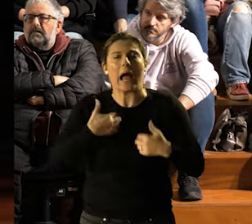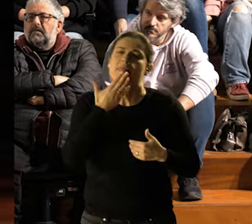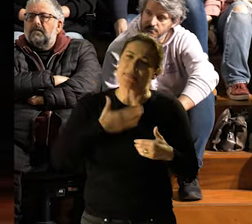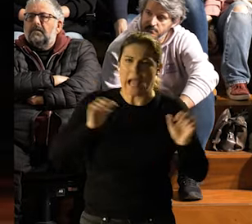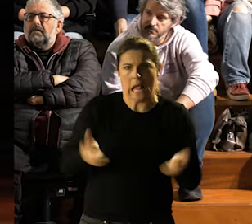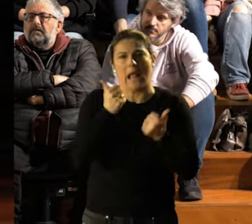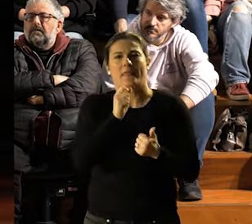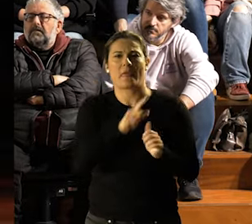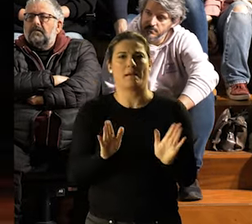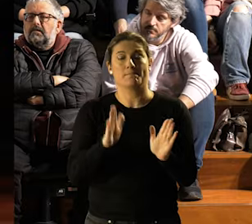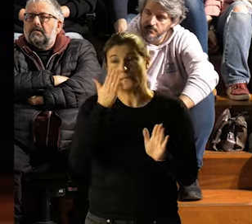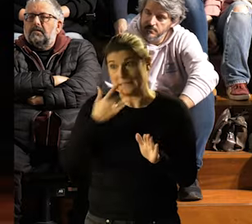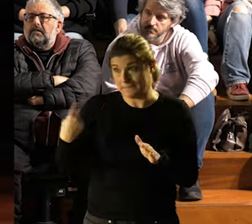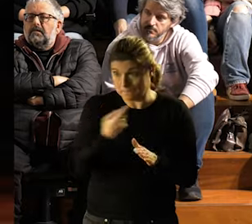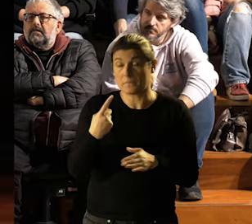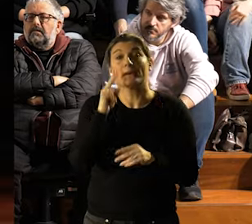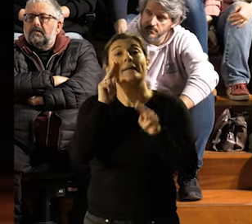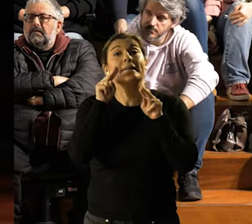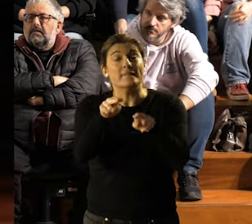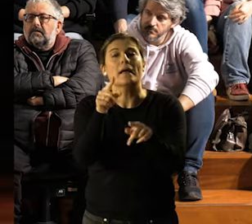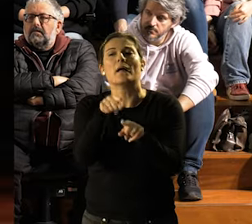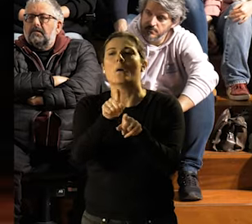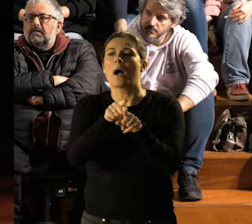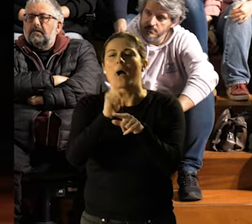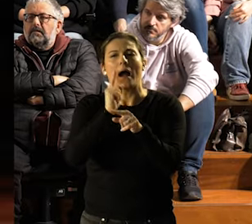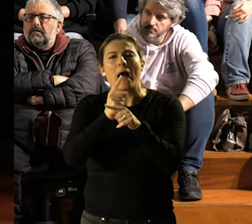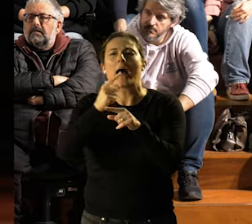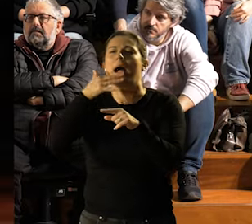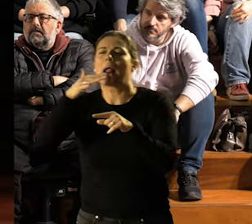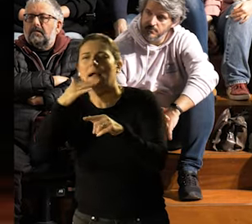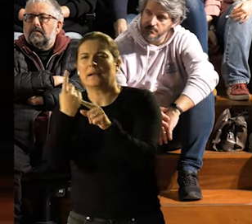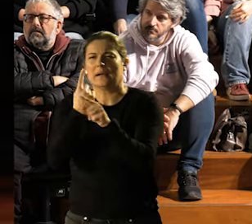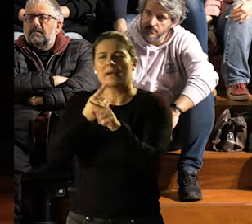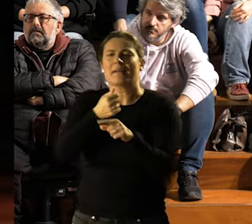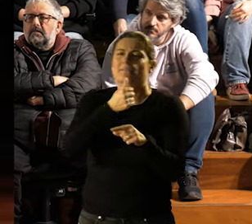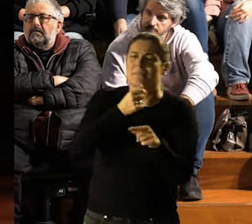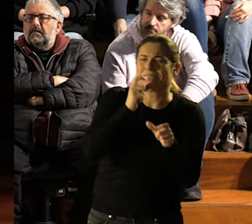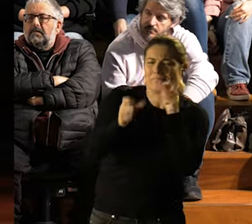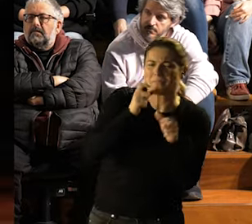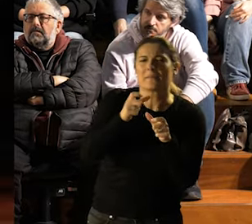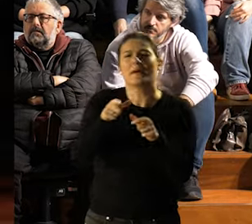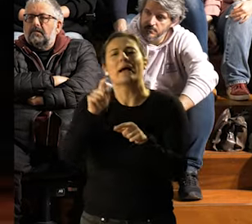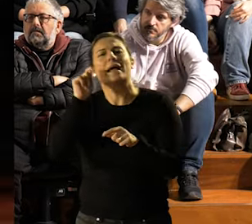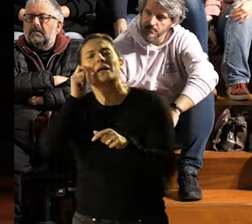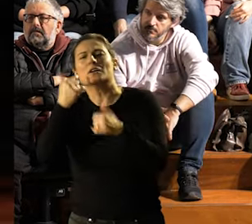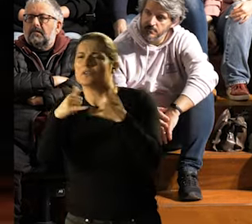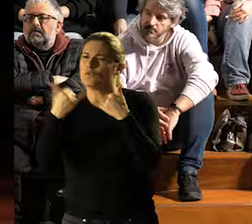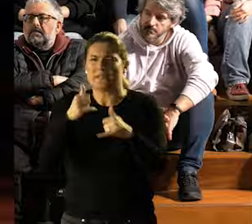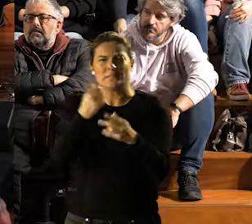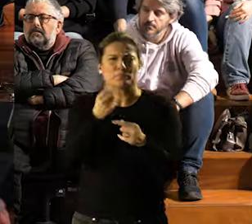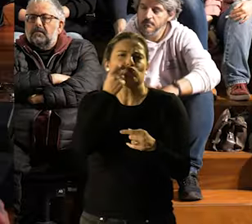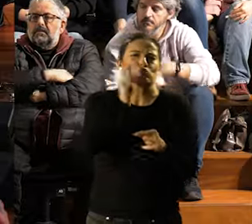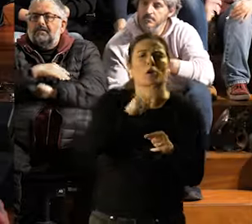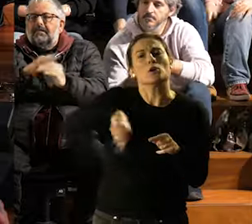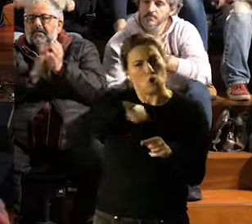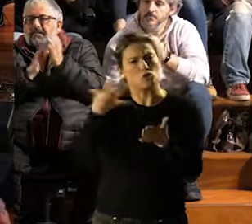vencer se nós levarmos as marcas dos piropos e da violência de género até às urnas nós podemos